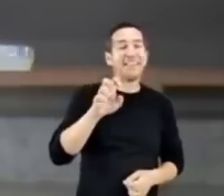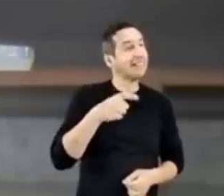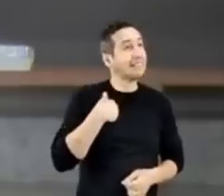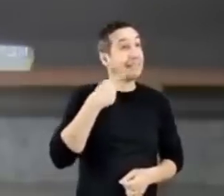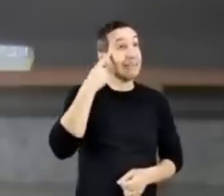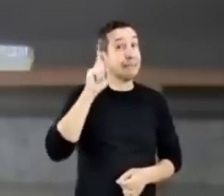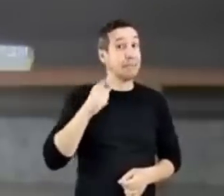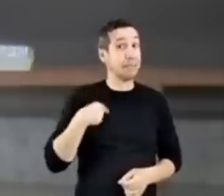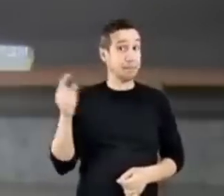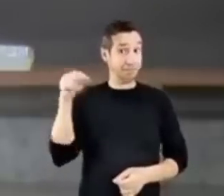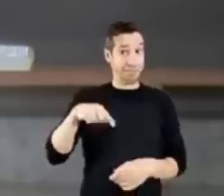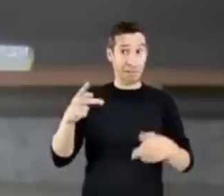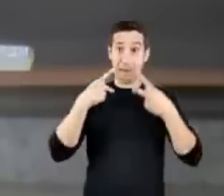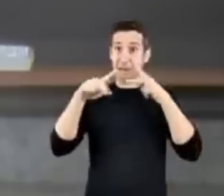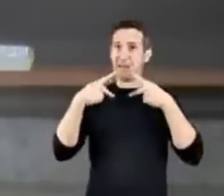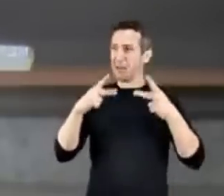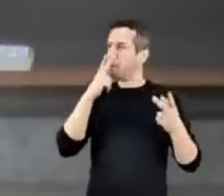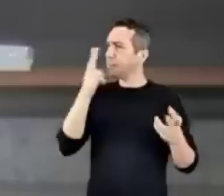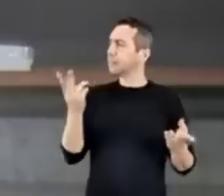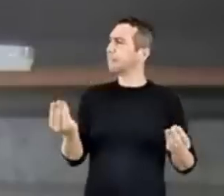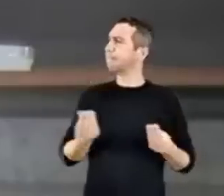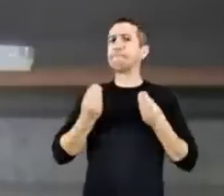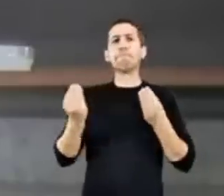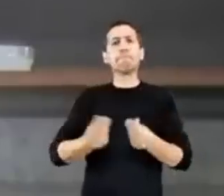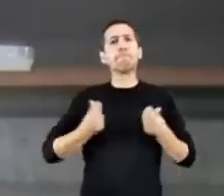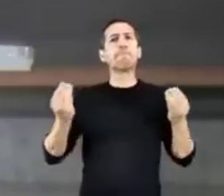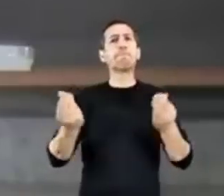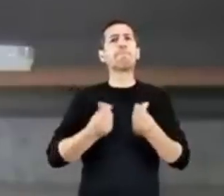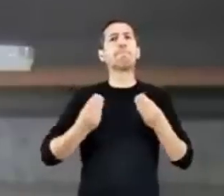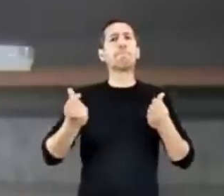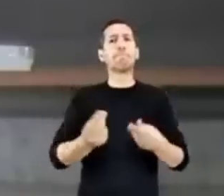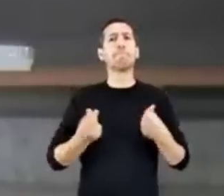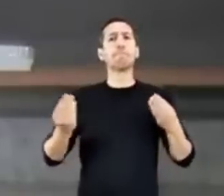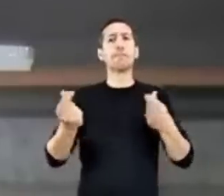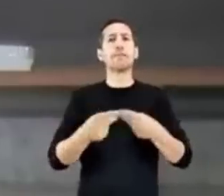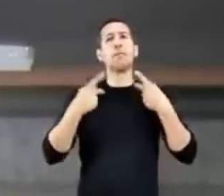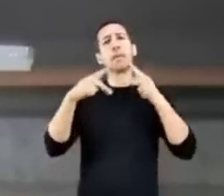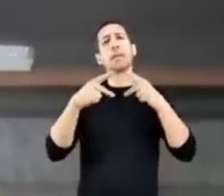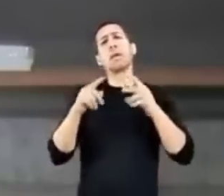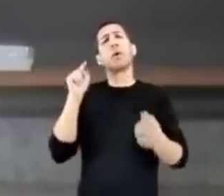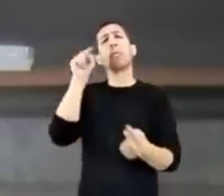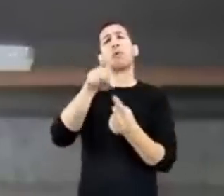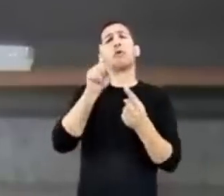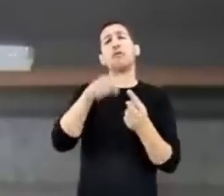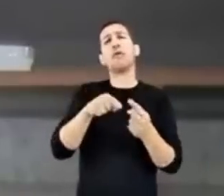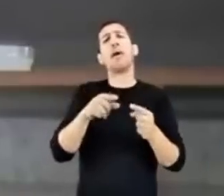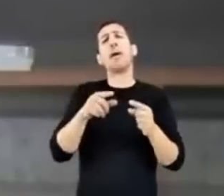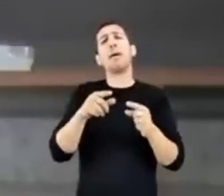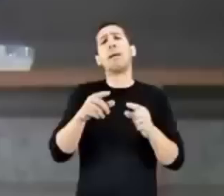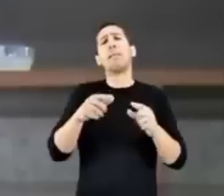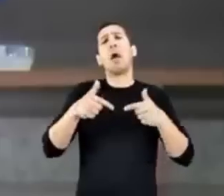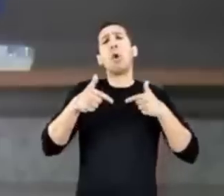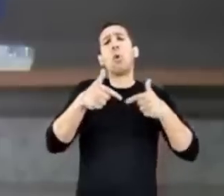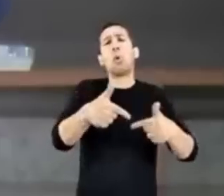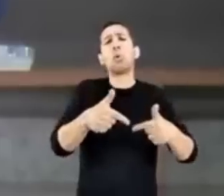era como se fosse uma forma de amenizar um pouco as lutas do dia-a-dia era uma